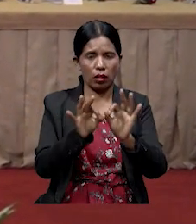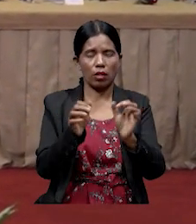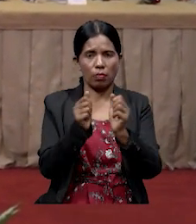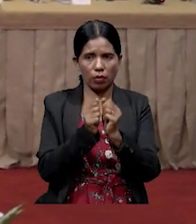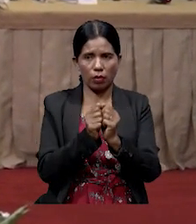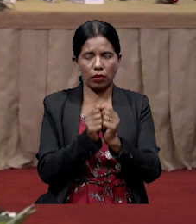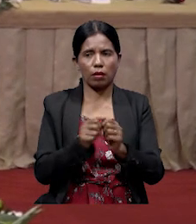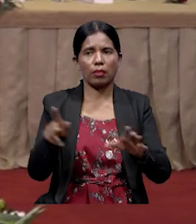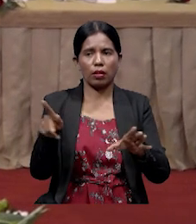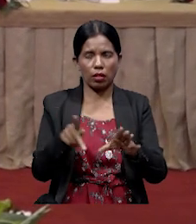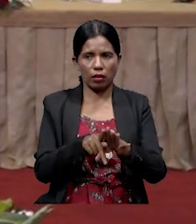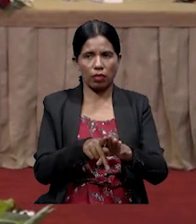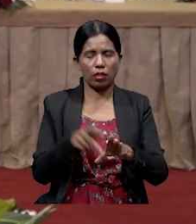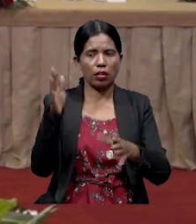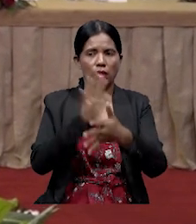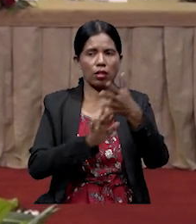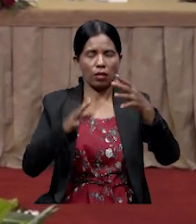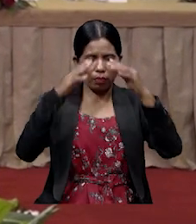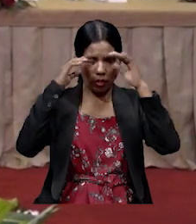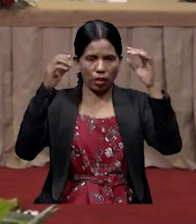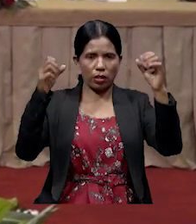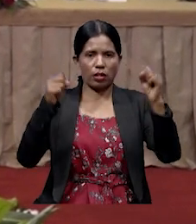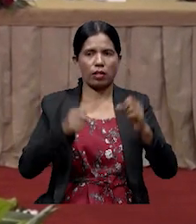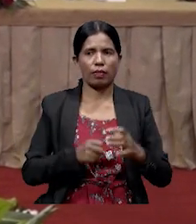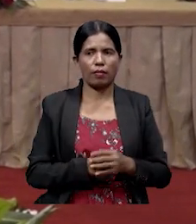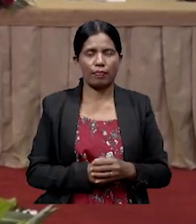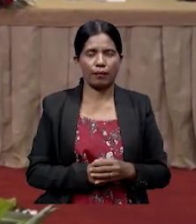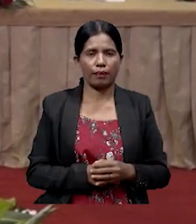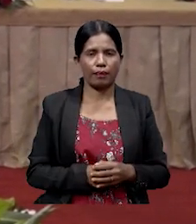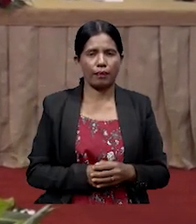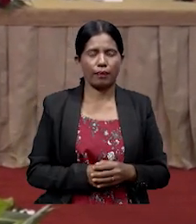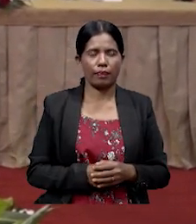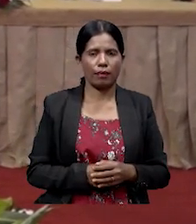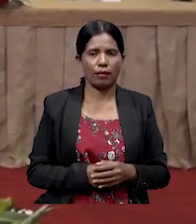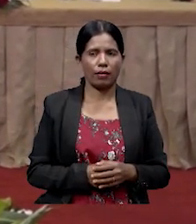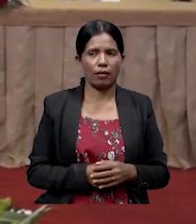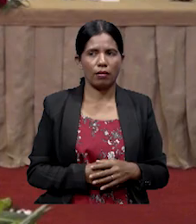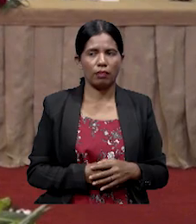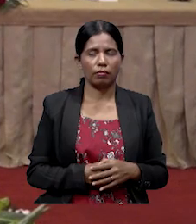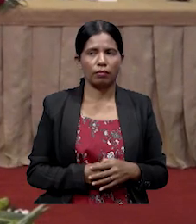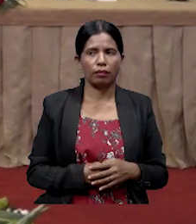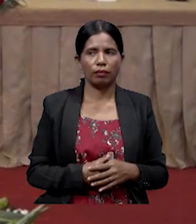participa e a cerimônia investidura da Presidente da República. Bem-vinda, Simenes, GMN.